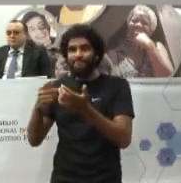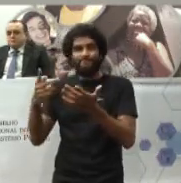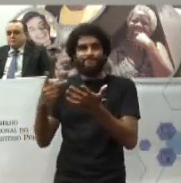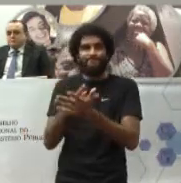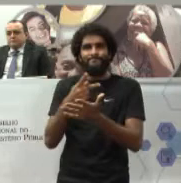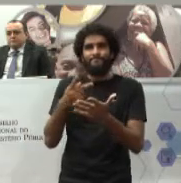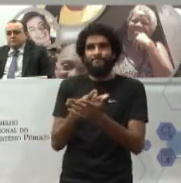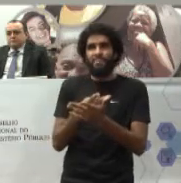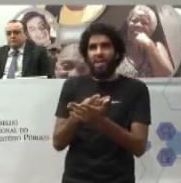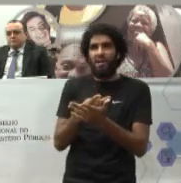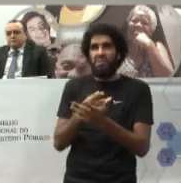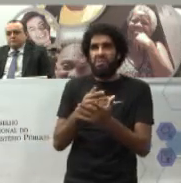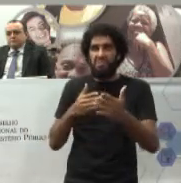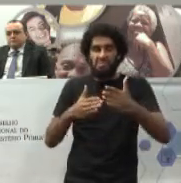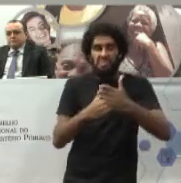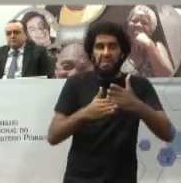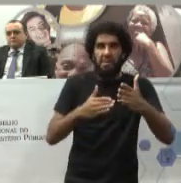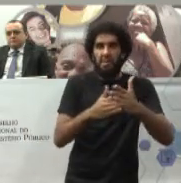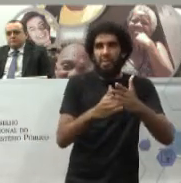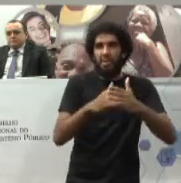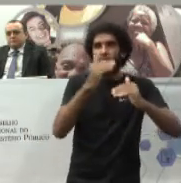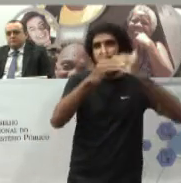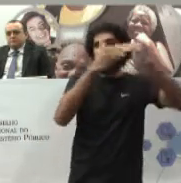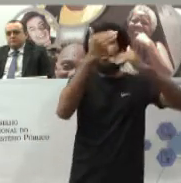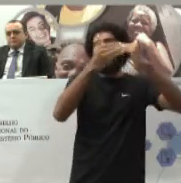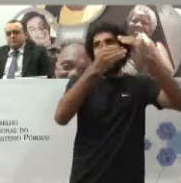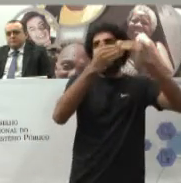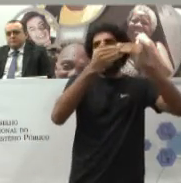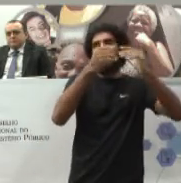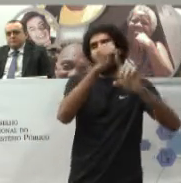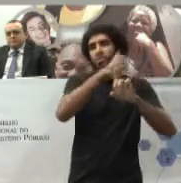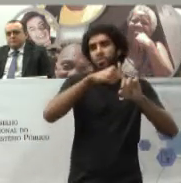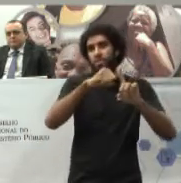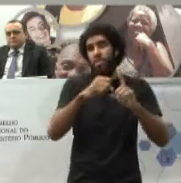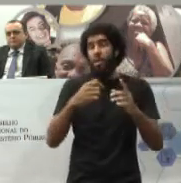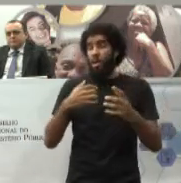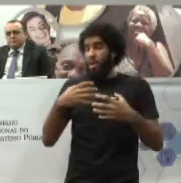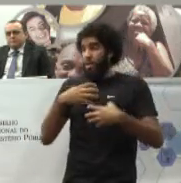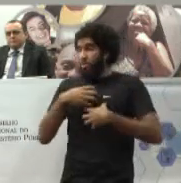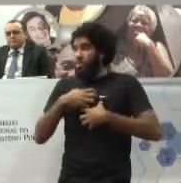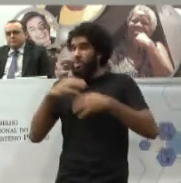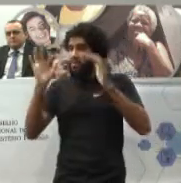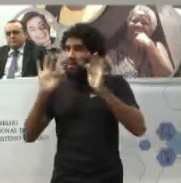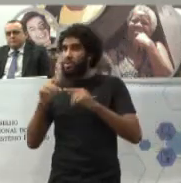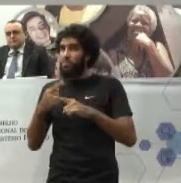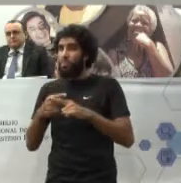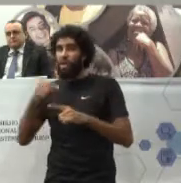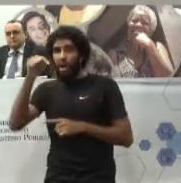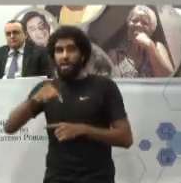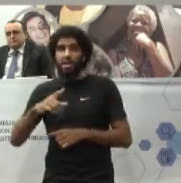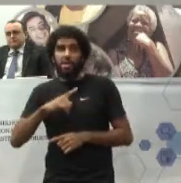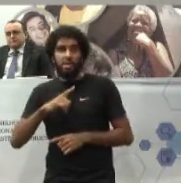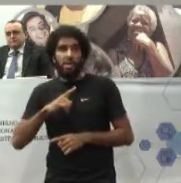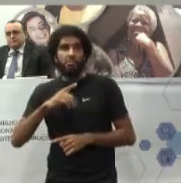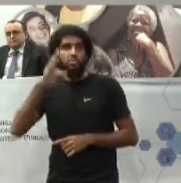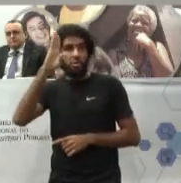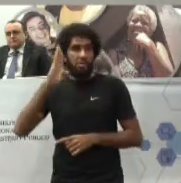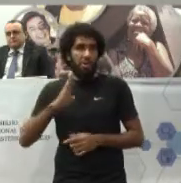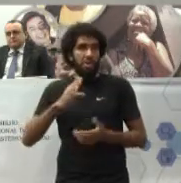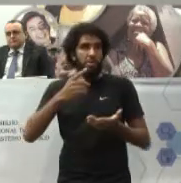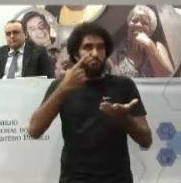nacional e pelo que eu percebi aqui fico muito feliz aqui temos brasileiros e brasileiras